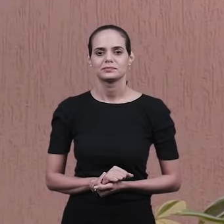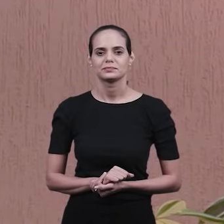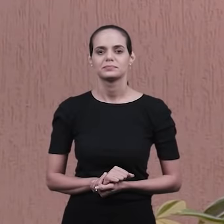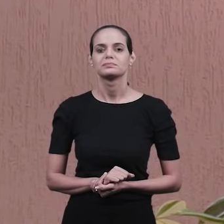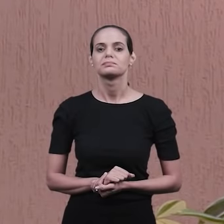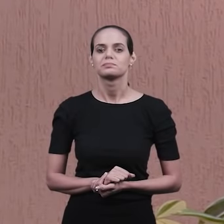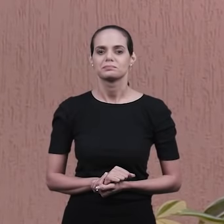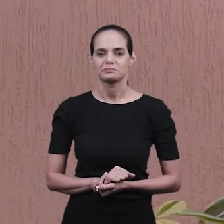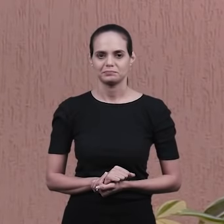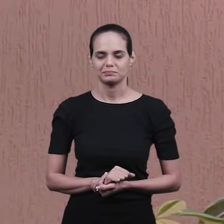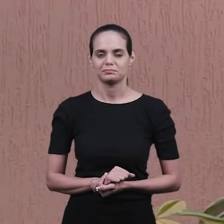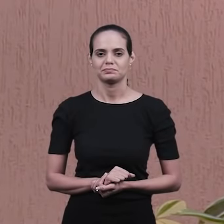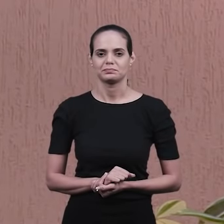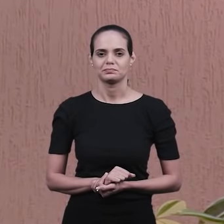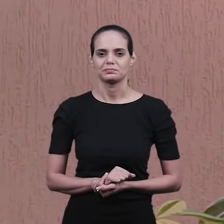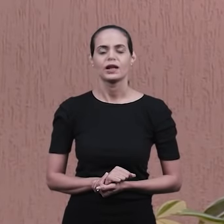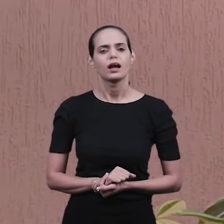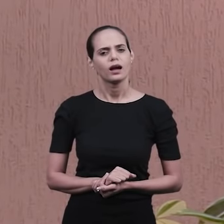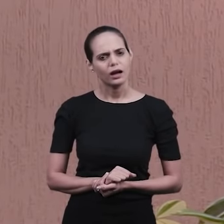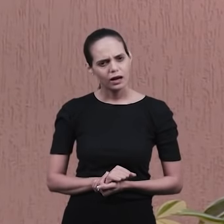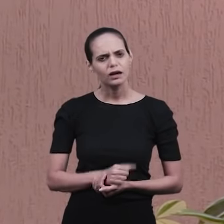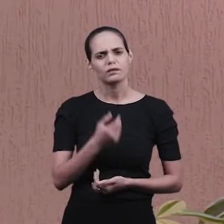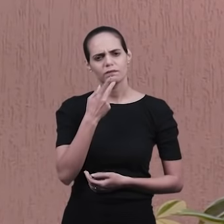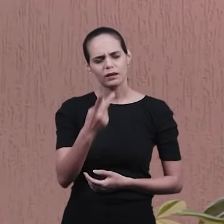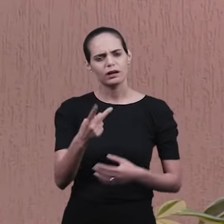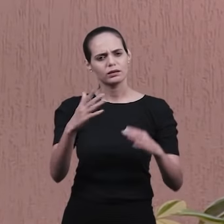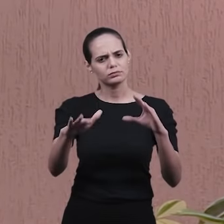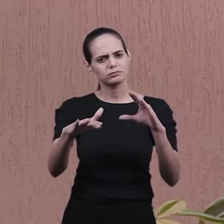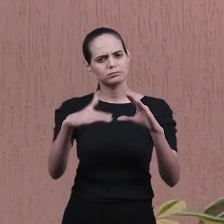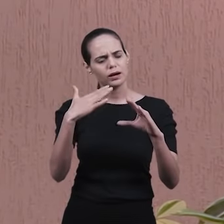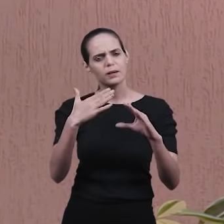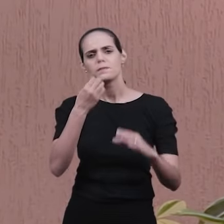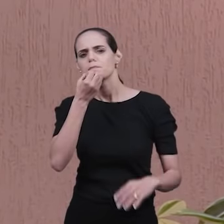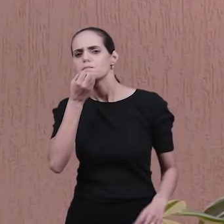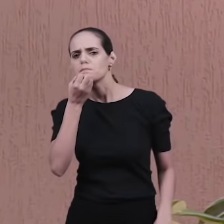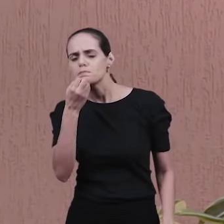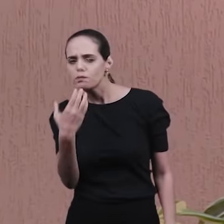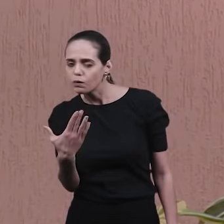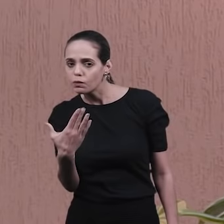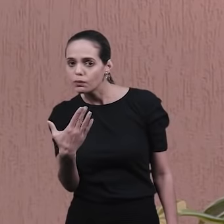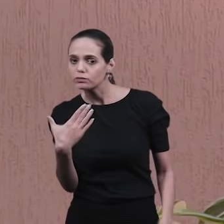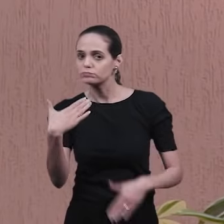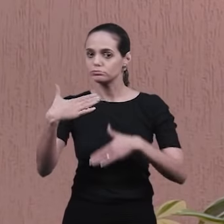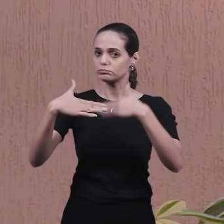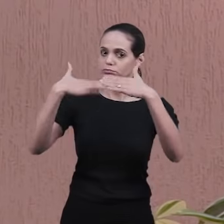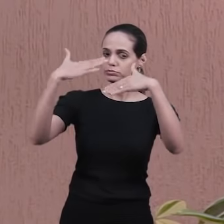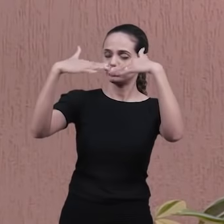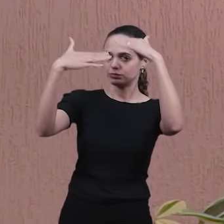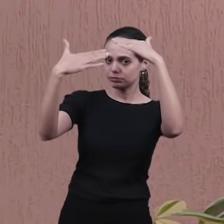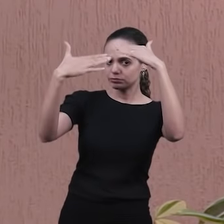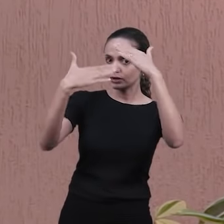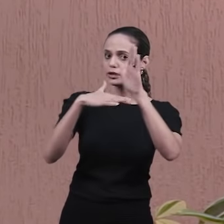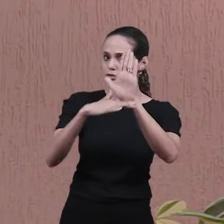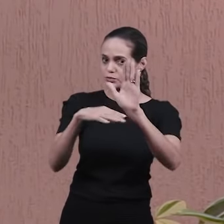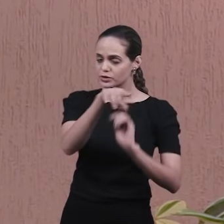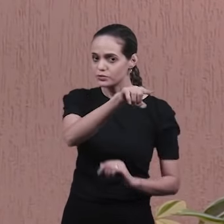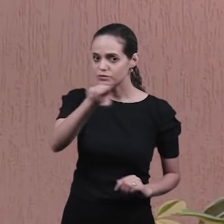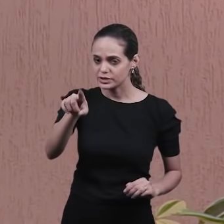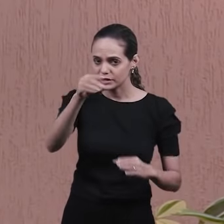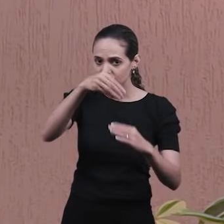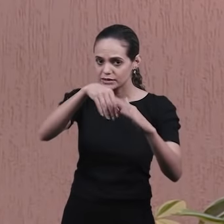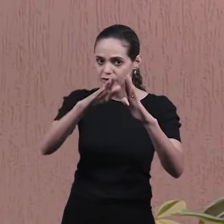acessibilidade@presbiterio.org.br. Nos mandem o feedback do conteúdo. Está sendo bom? Está trazendo crescimento? Está ajudando vocês na